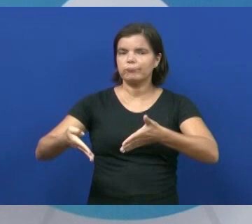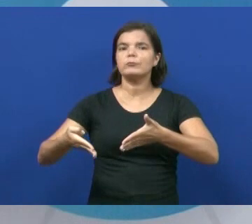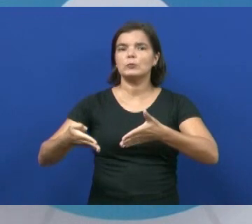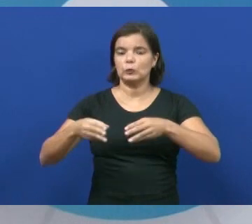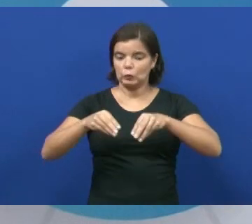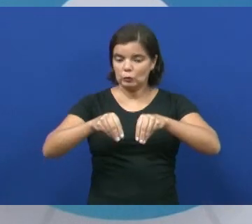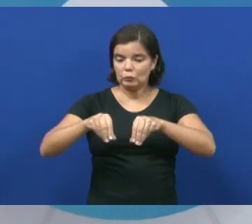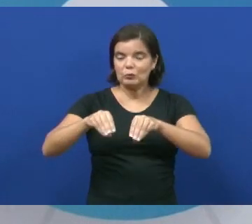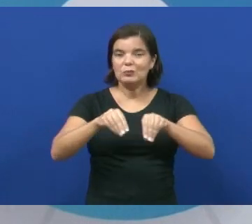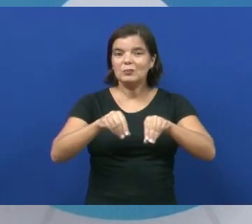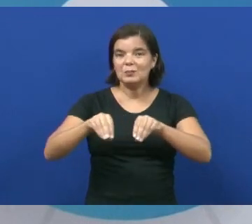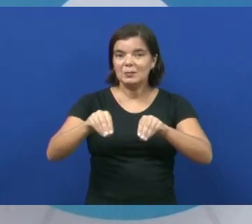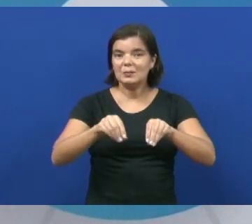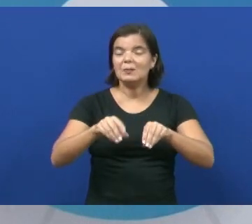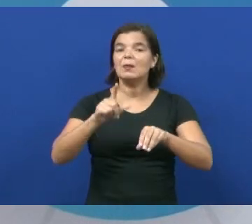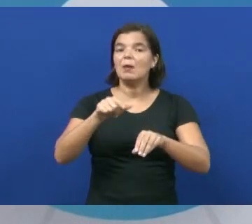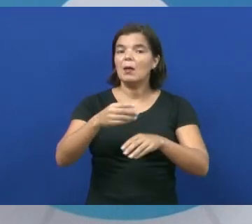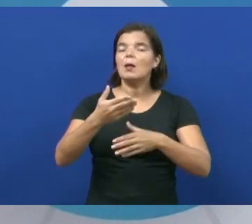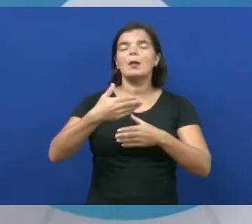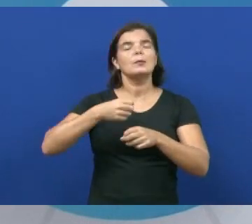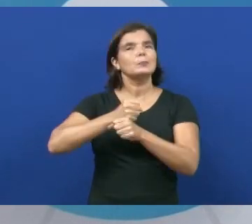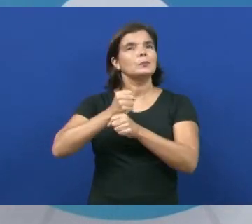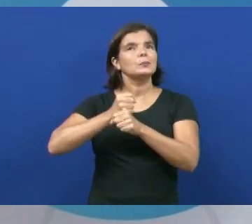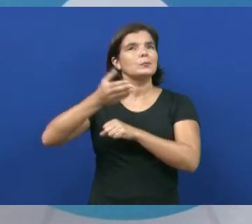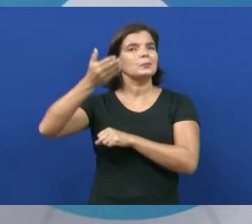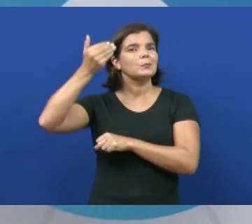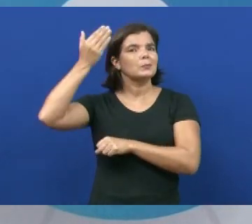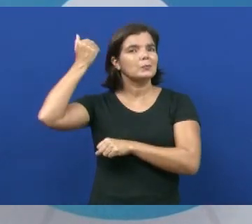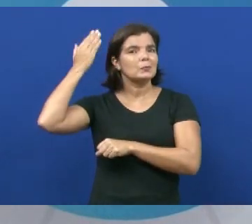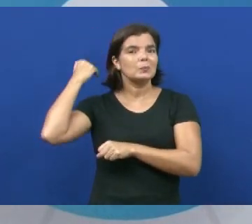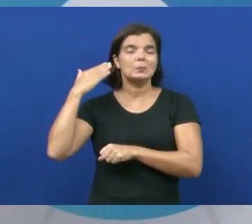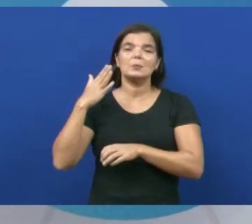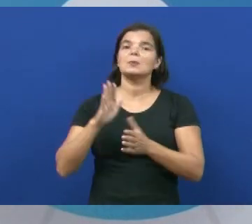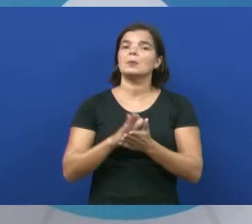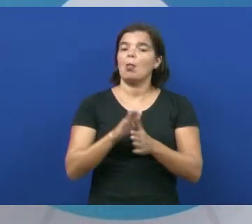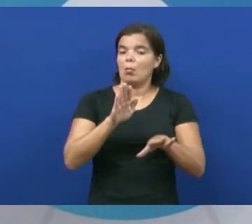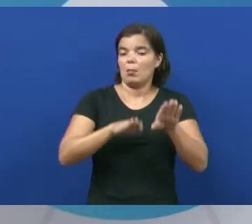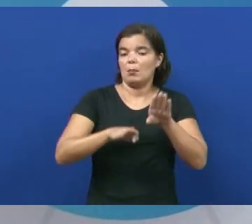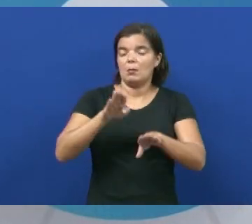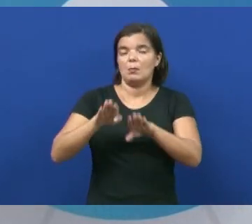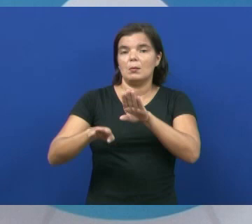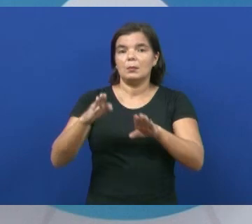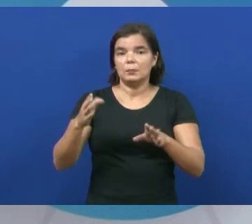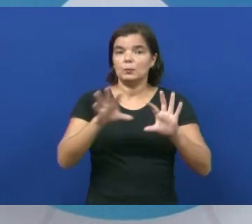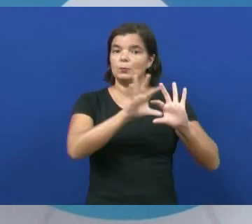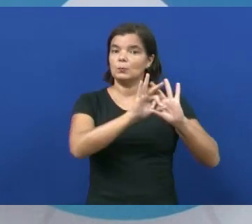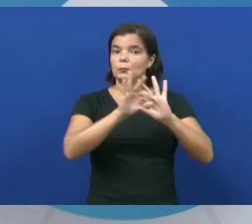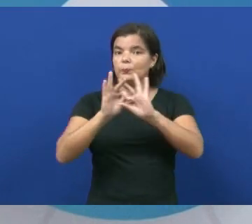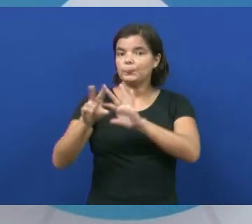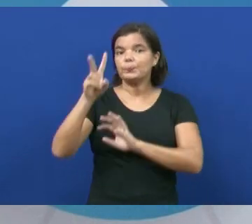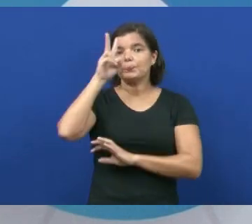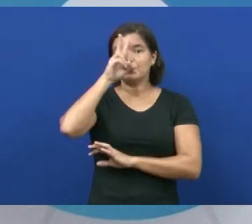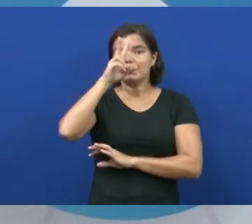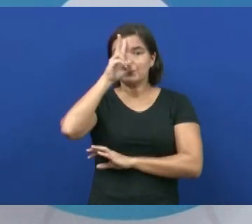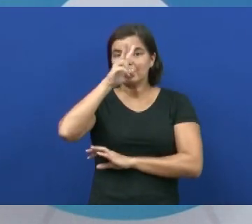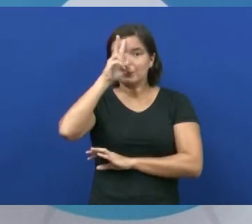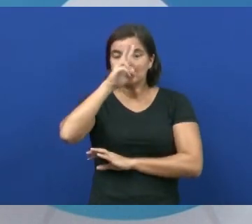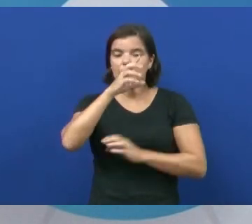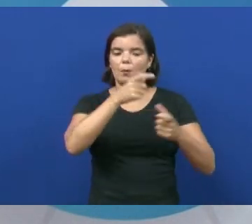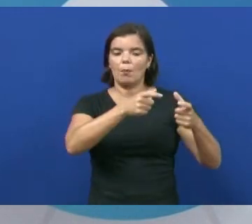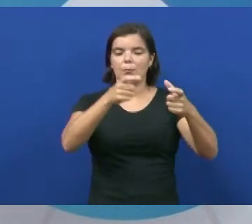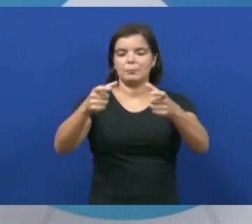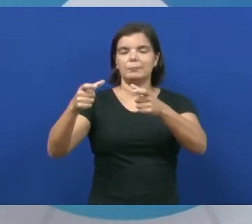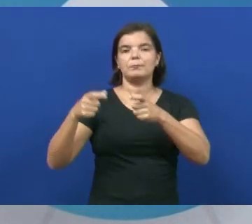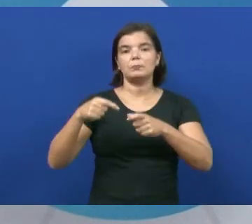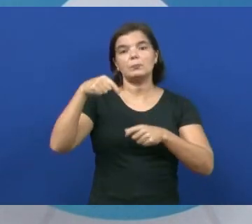fundiária, ela vem por longos anos, né, como eu falei, dependendo, né, do contexto histórico de cada